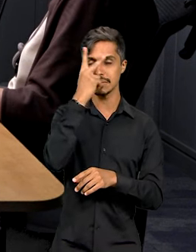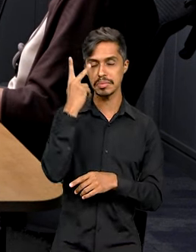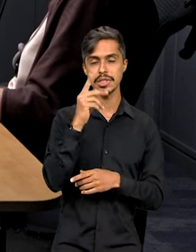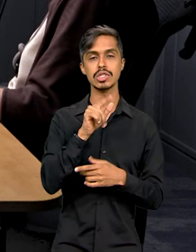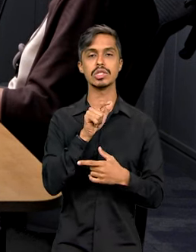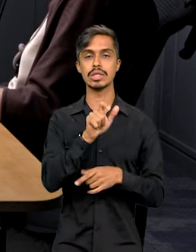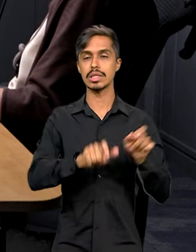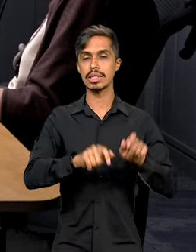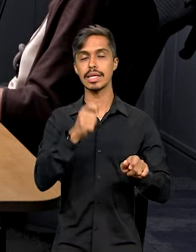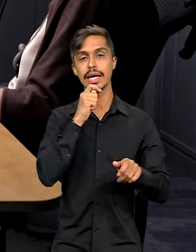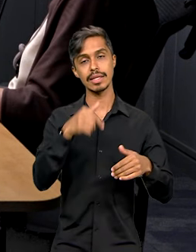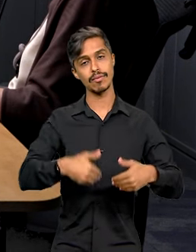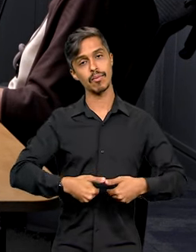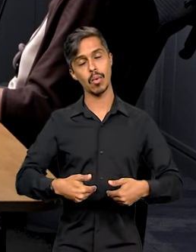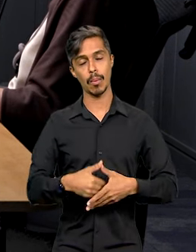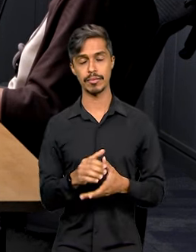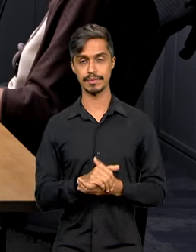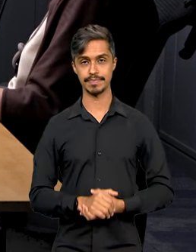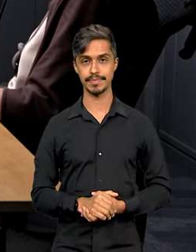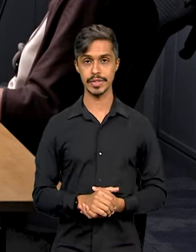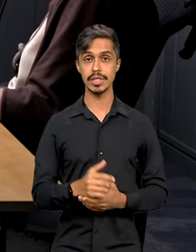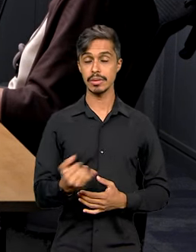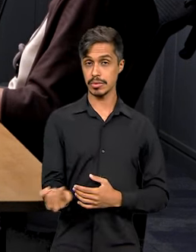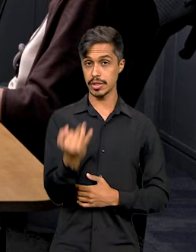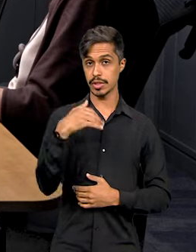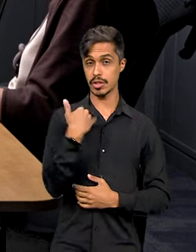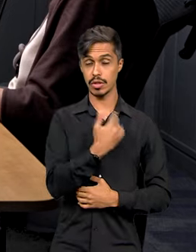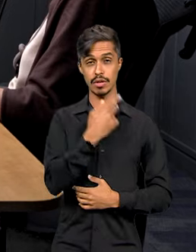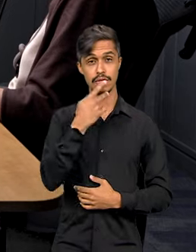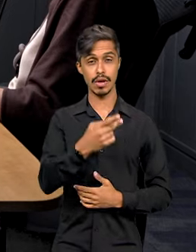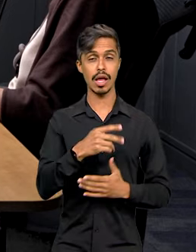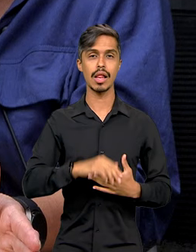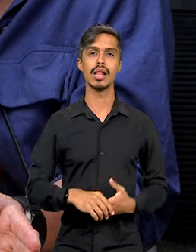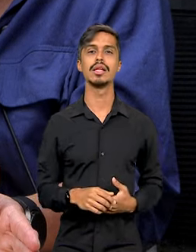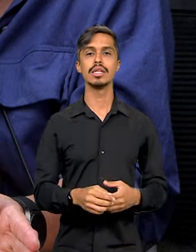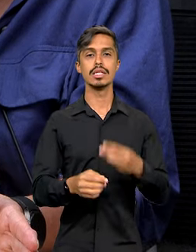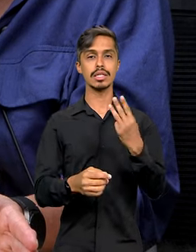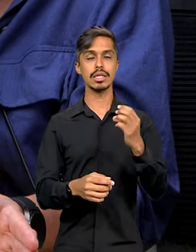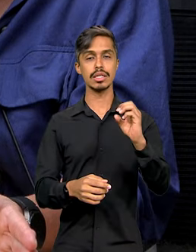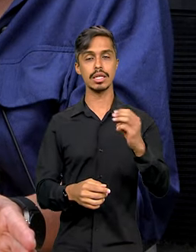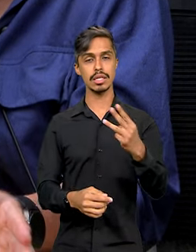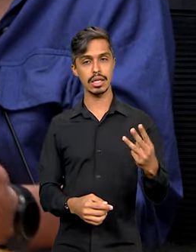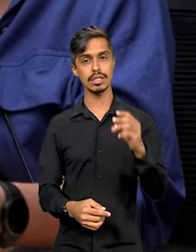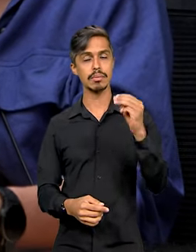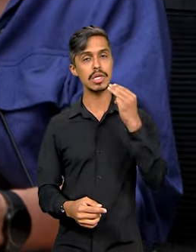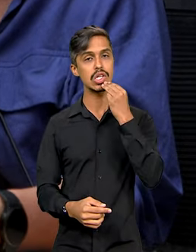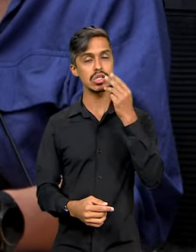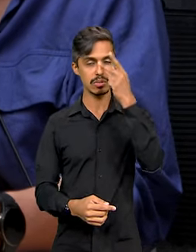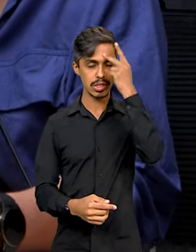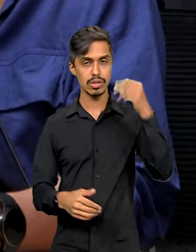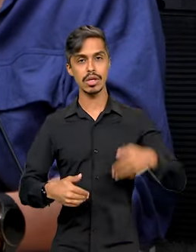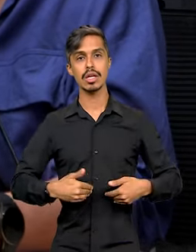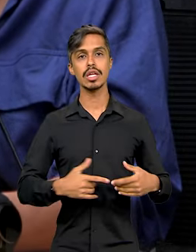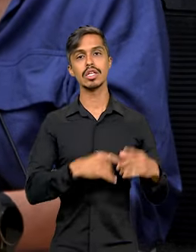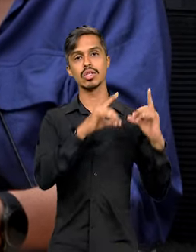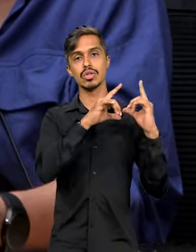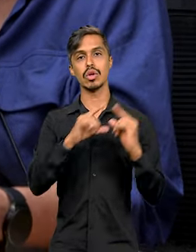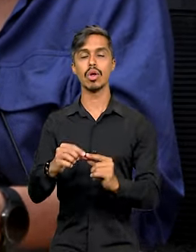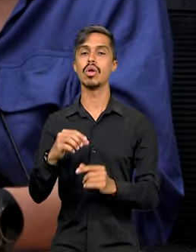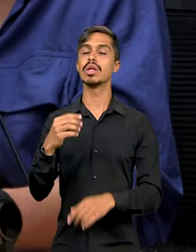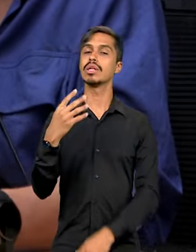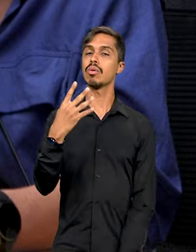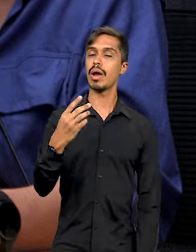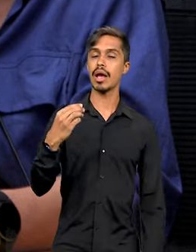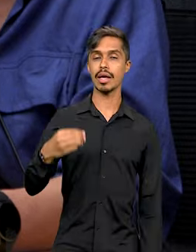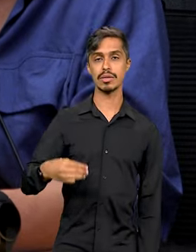a ainda estão em situação de fome importante dizer que a gente sai de um número de 33 milhões de pessoas passando fome para o número de quatro e eh de